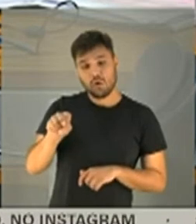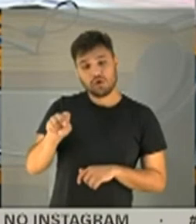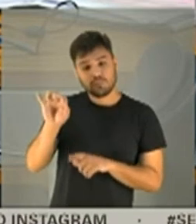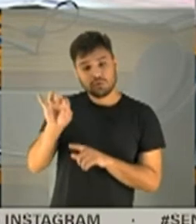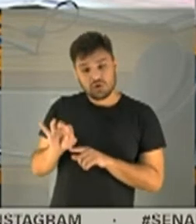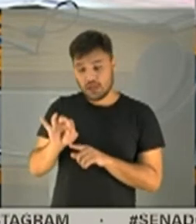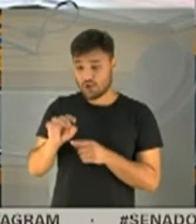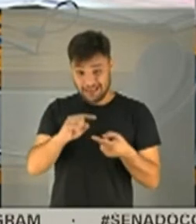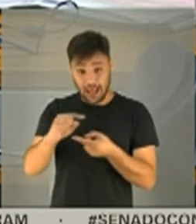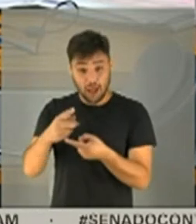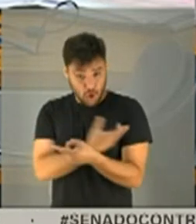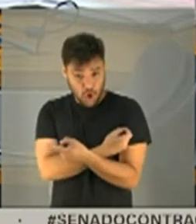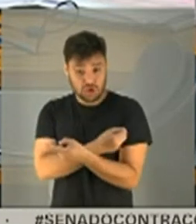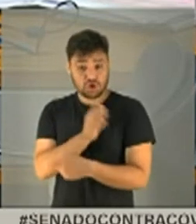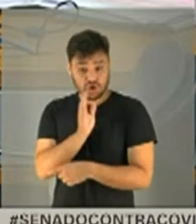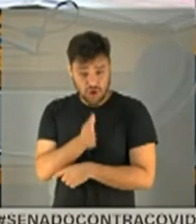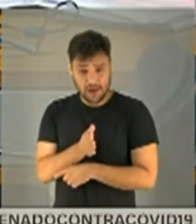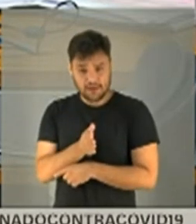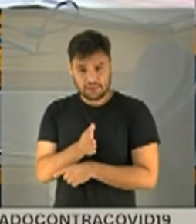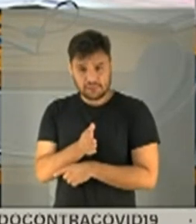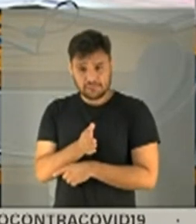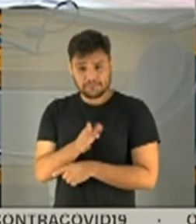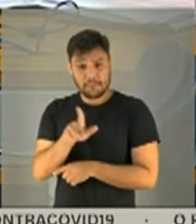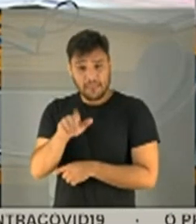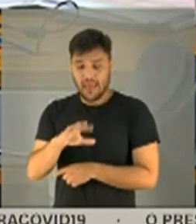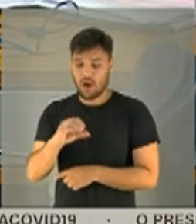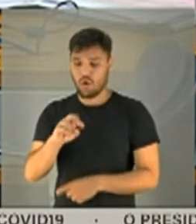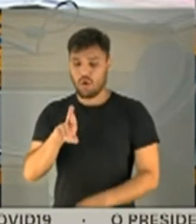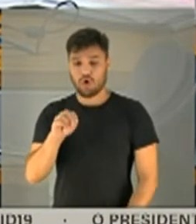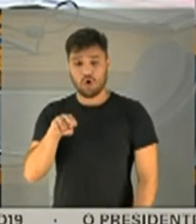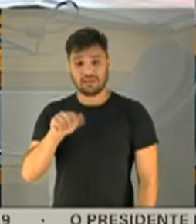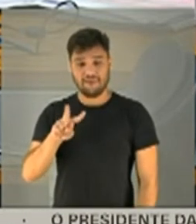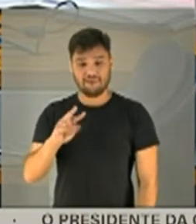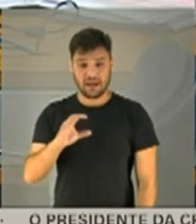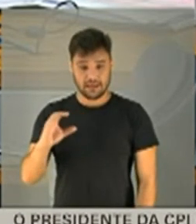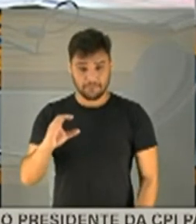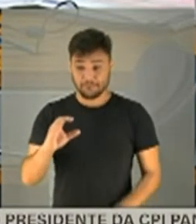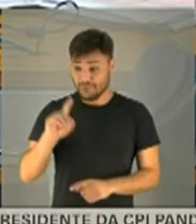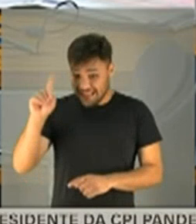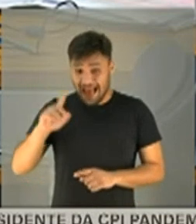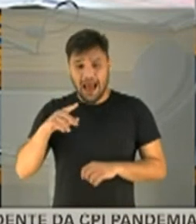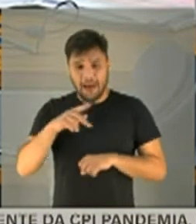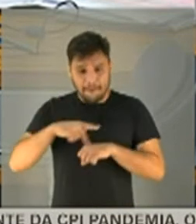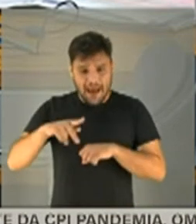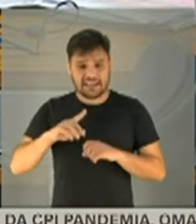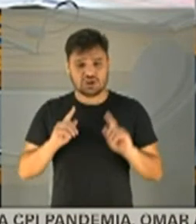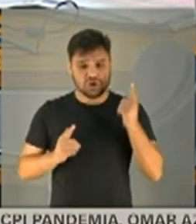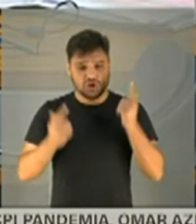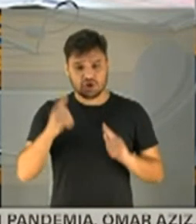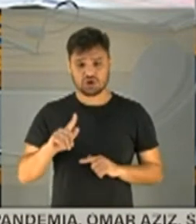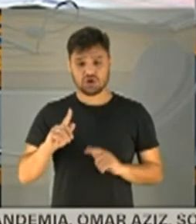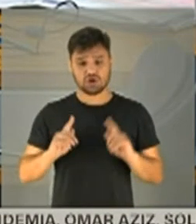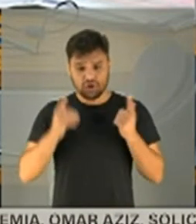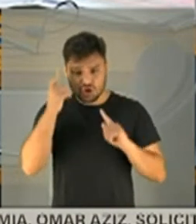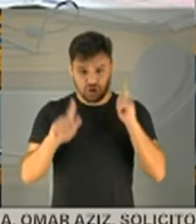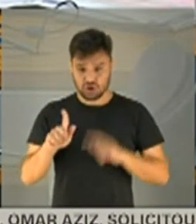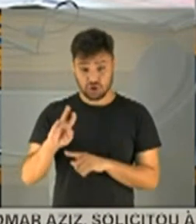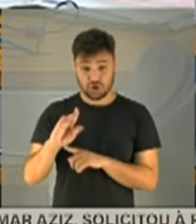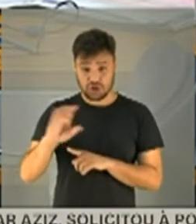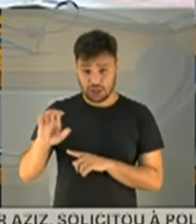79,8% das doses aplicadas são, inclusive, da Coronavac. Ou seja, o Chile adotou o pacote de